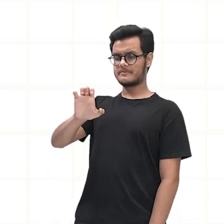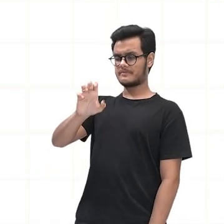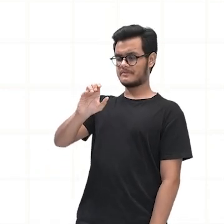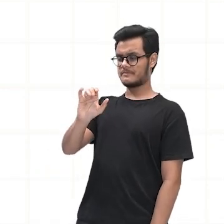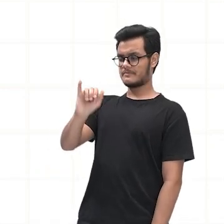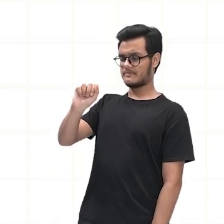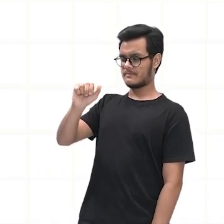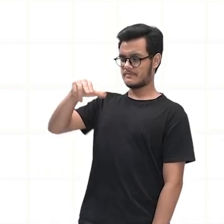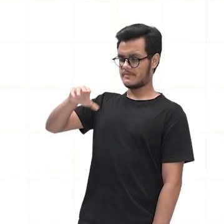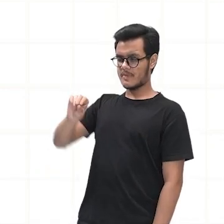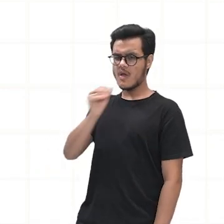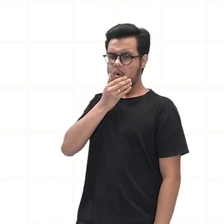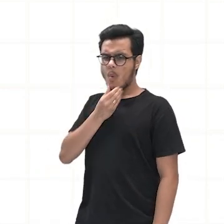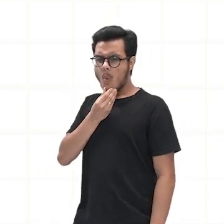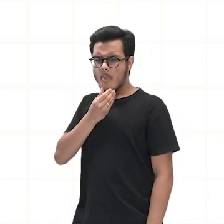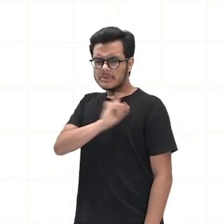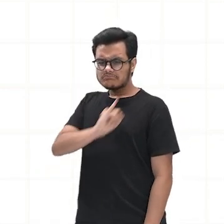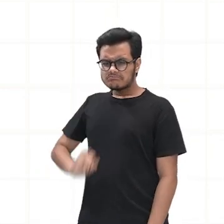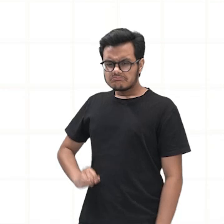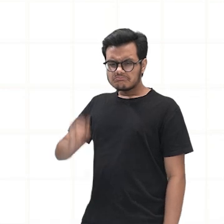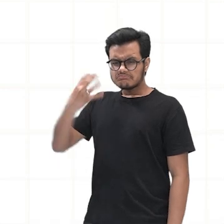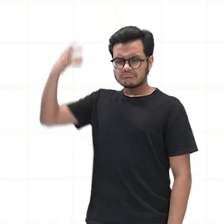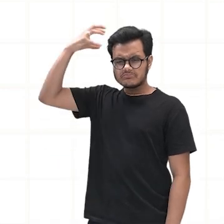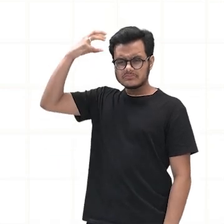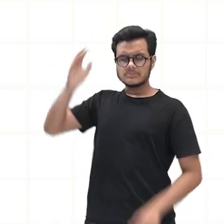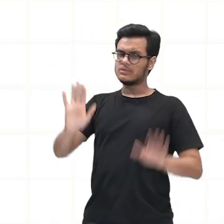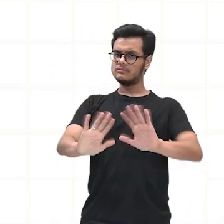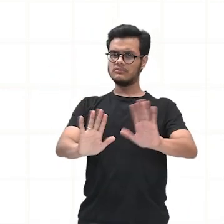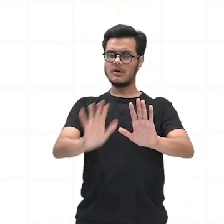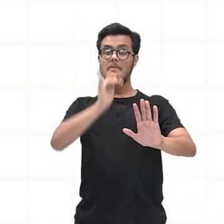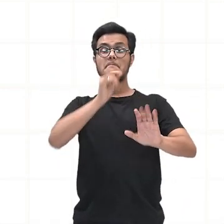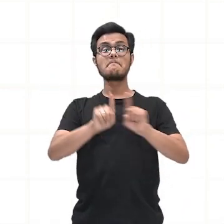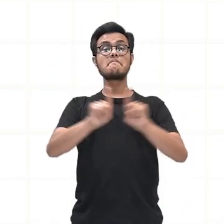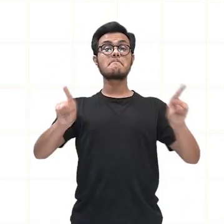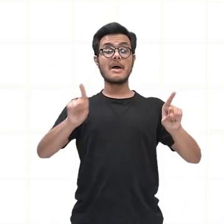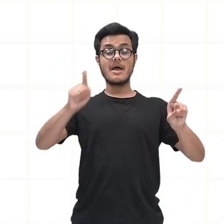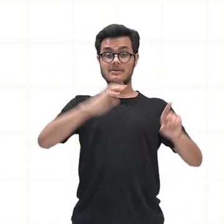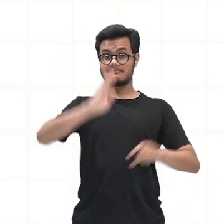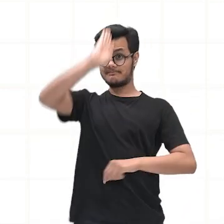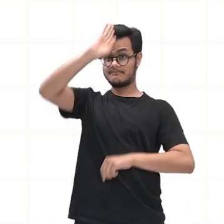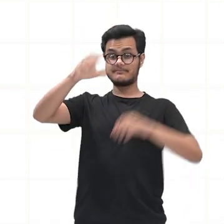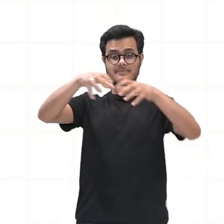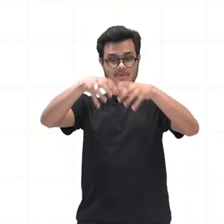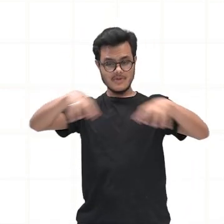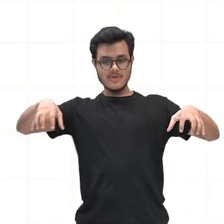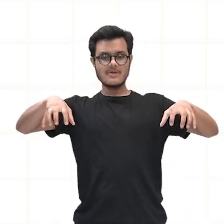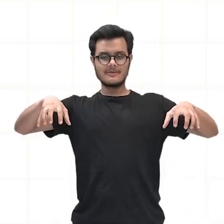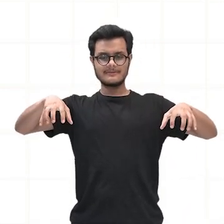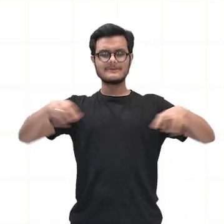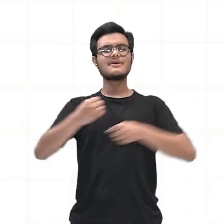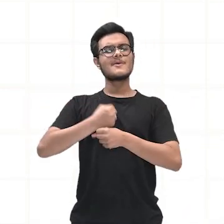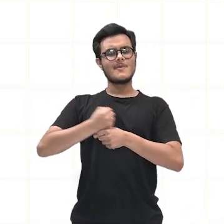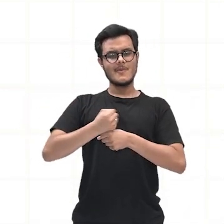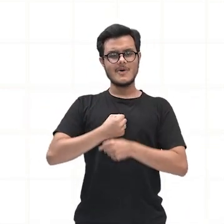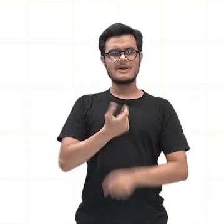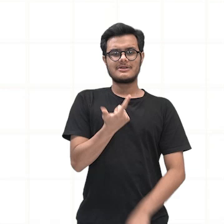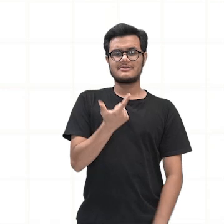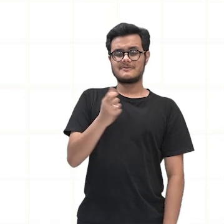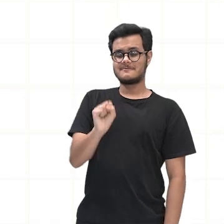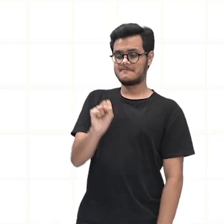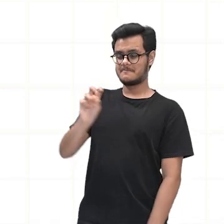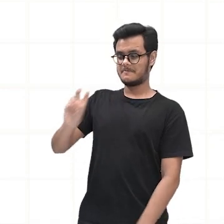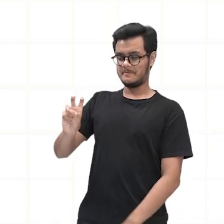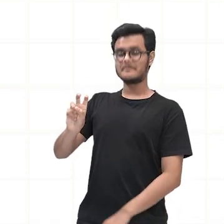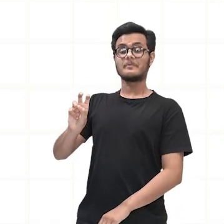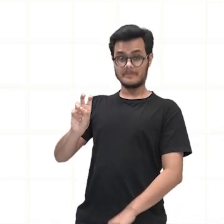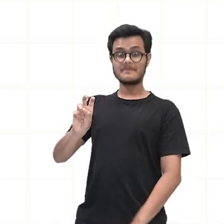prestem atenção, ele foi responsável pela divisão do Império Romano em 285, onde foi